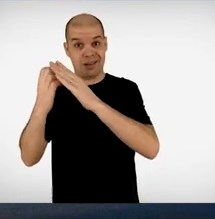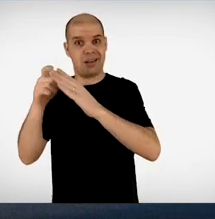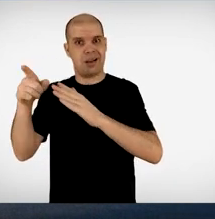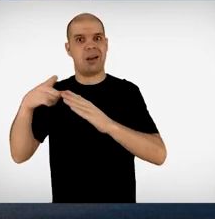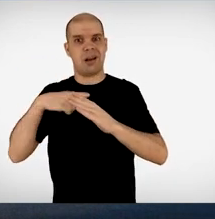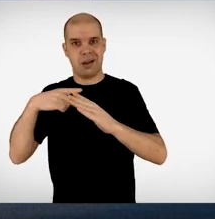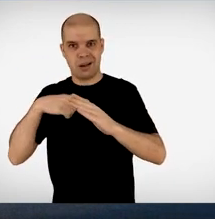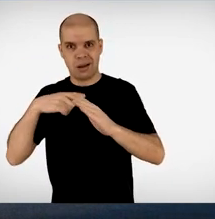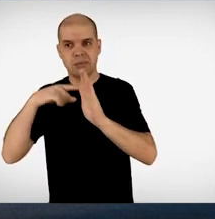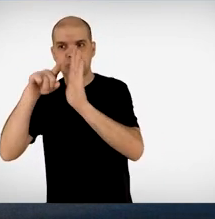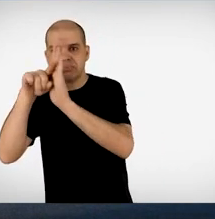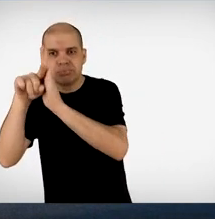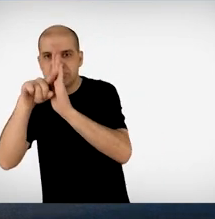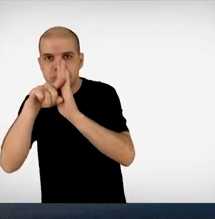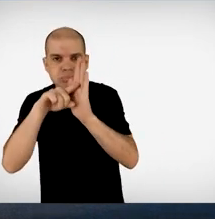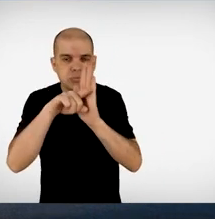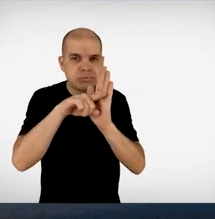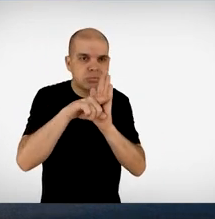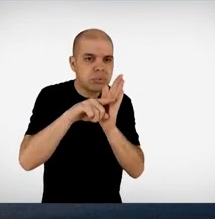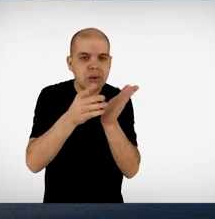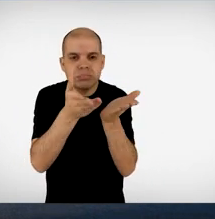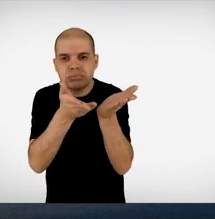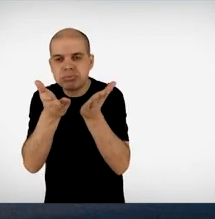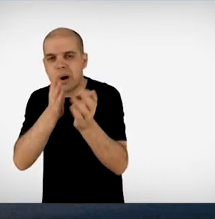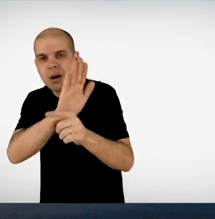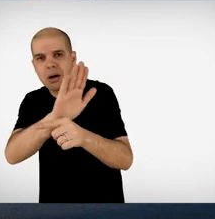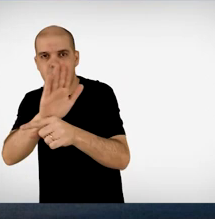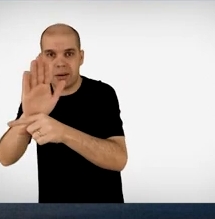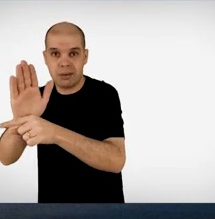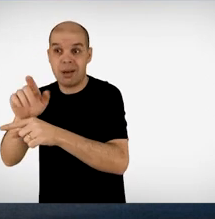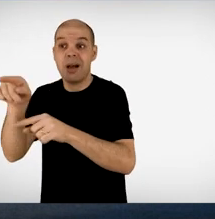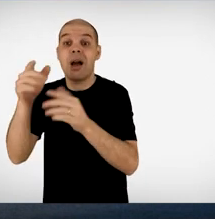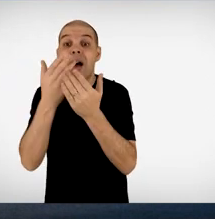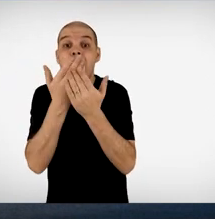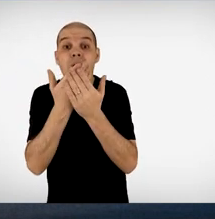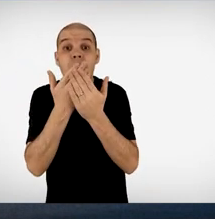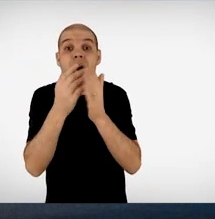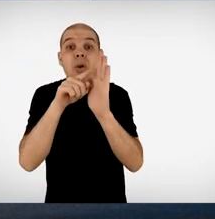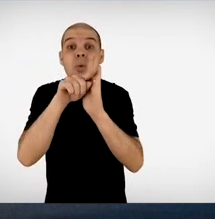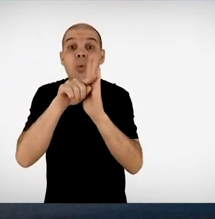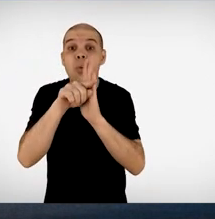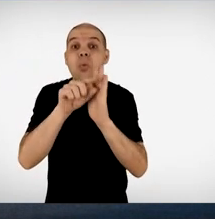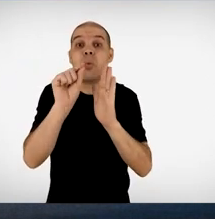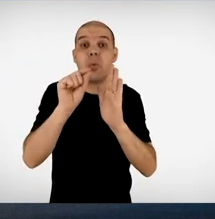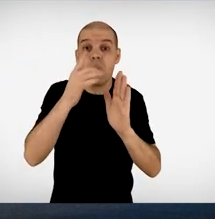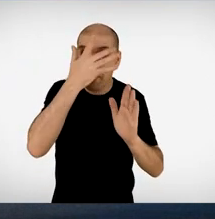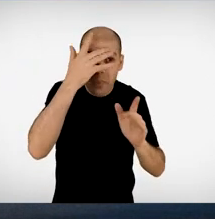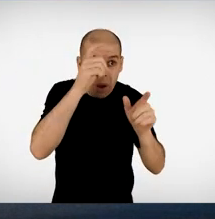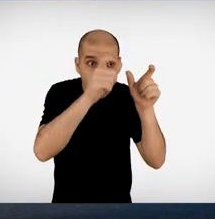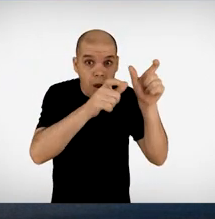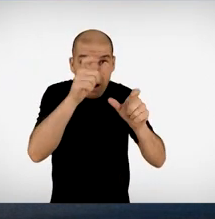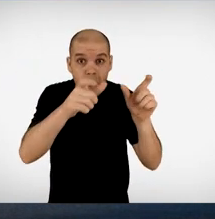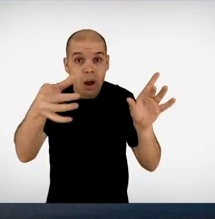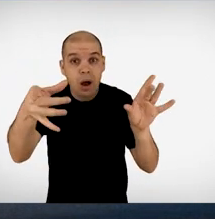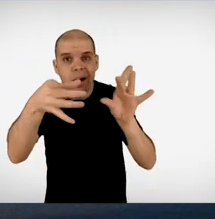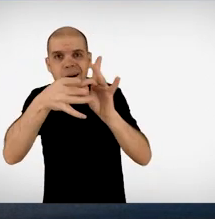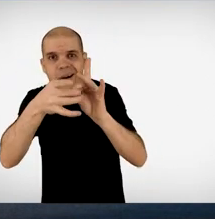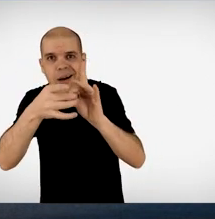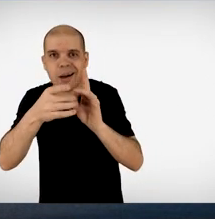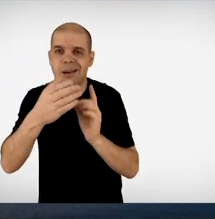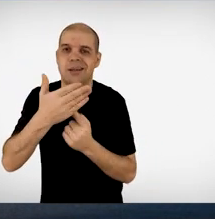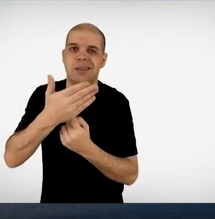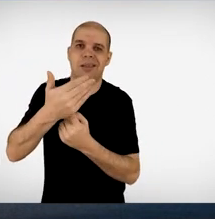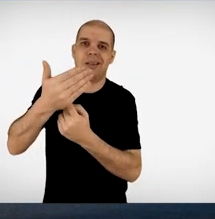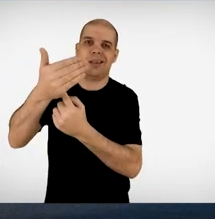saúde mental corporativa. E ela estuda, entre vários temas, a relação entre sujeito e